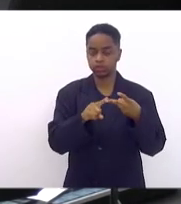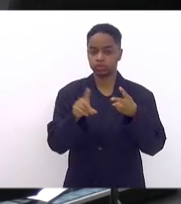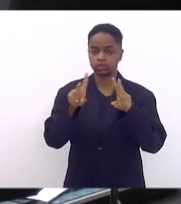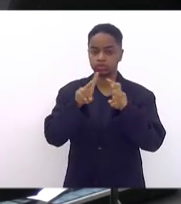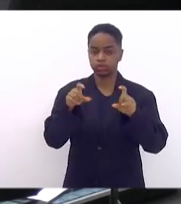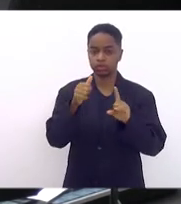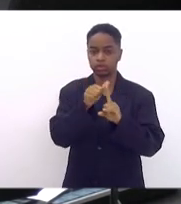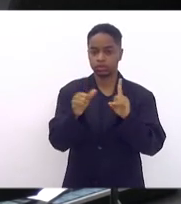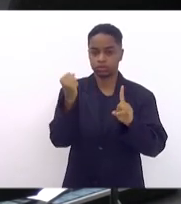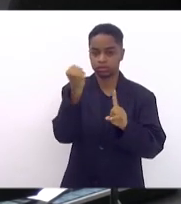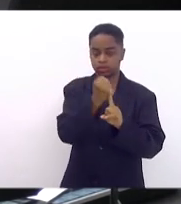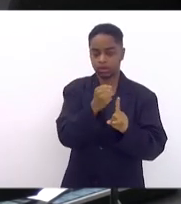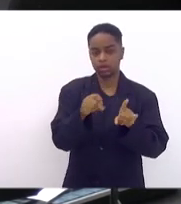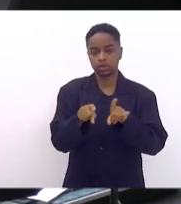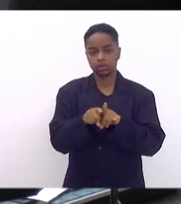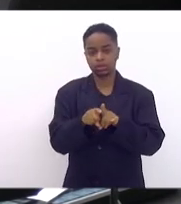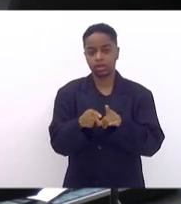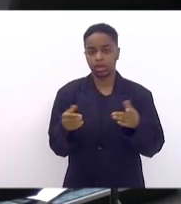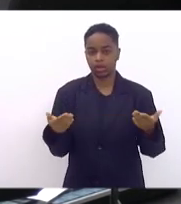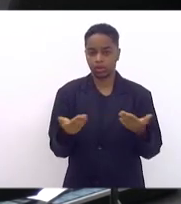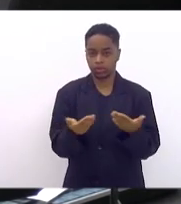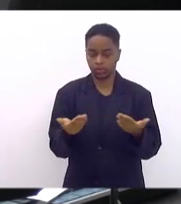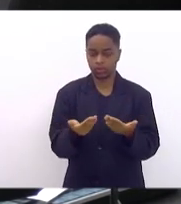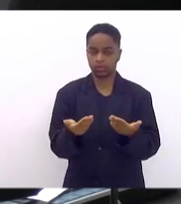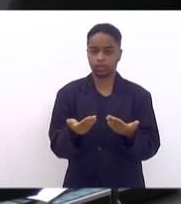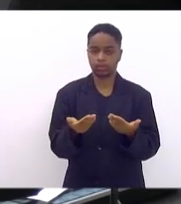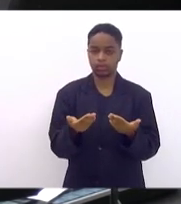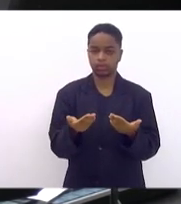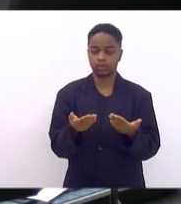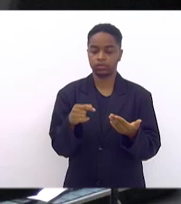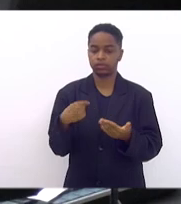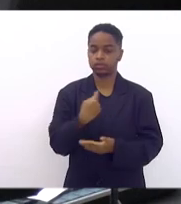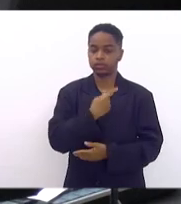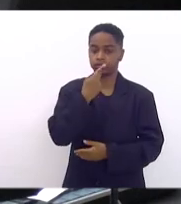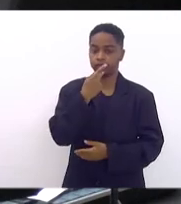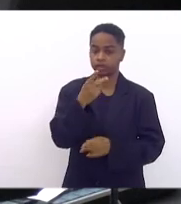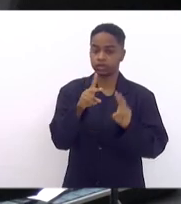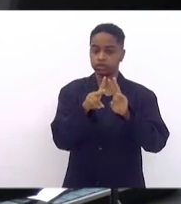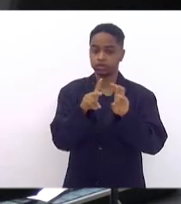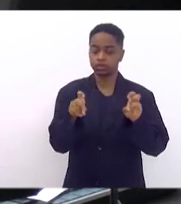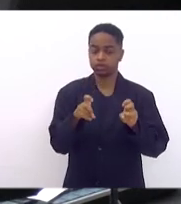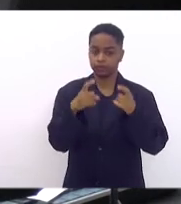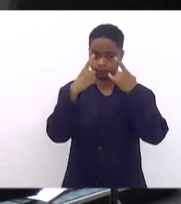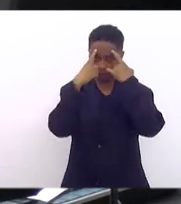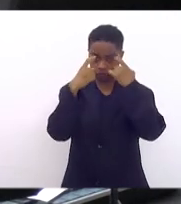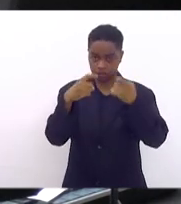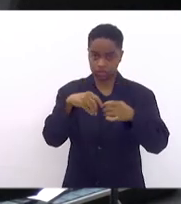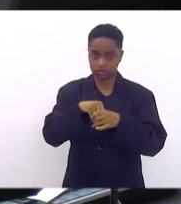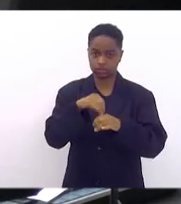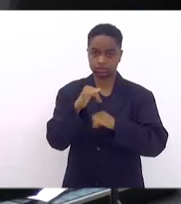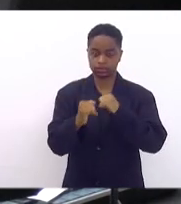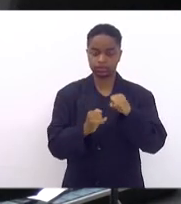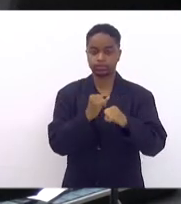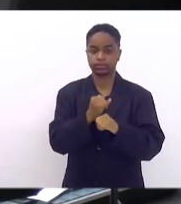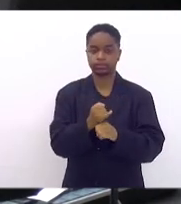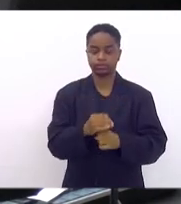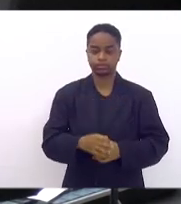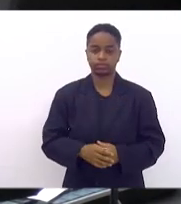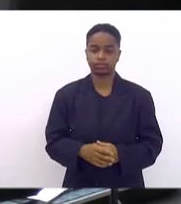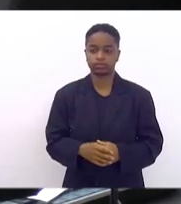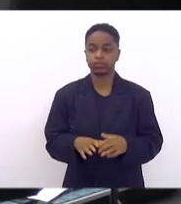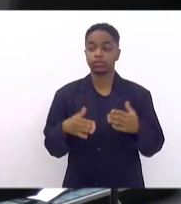feminicídio, e nos dias atuais, tratando da questão da violência cibernética. Então, hoje, nós